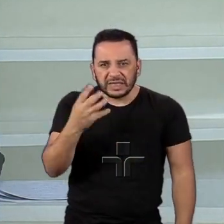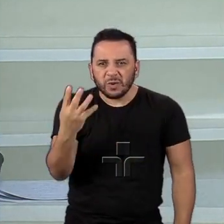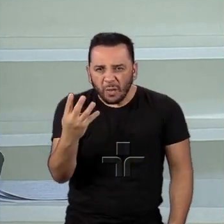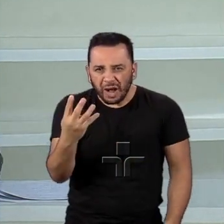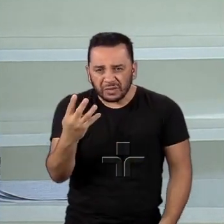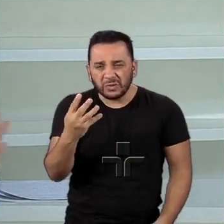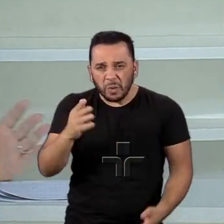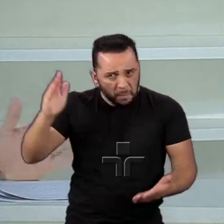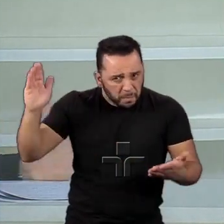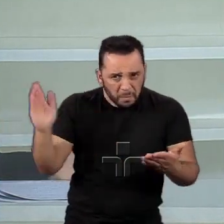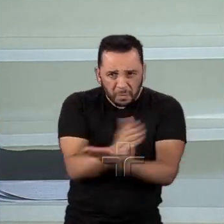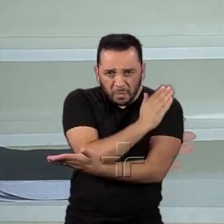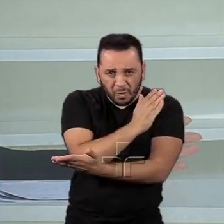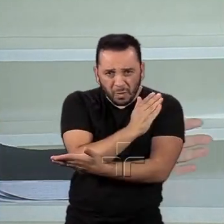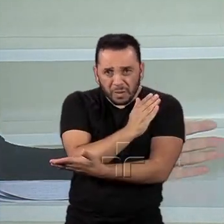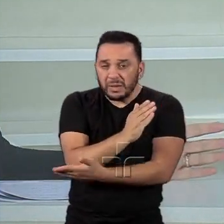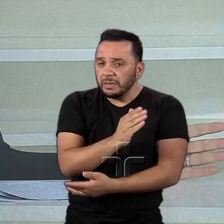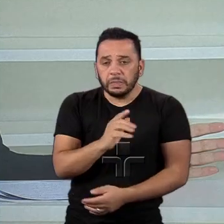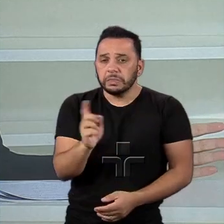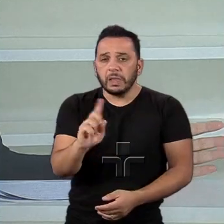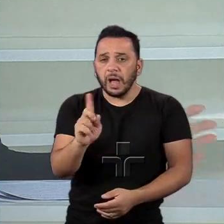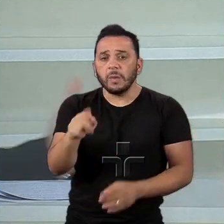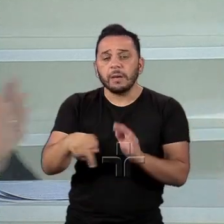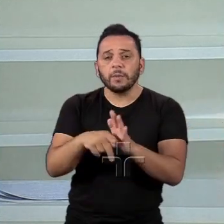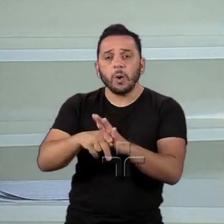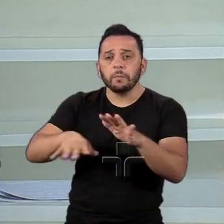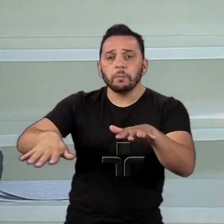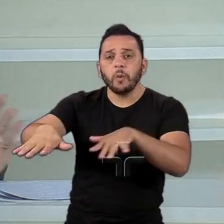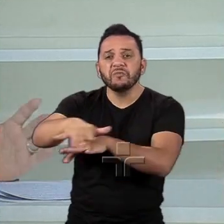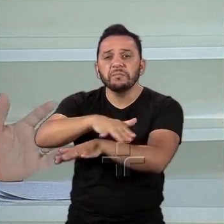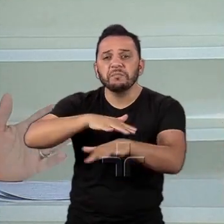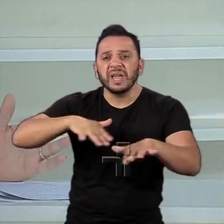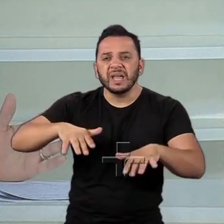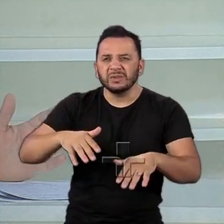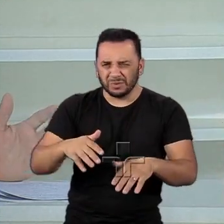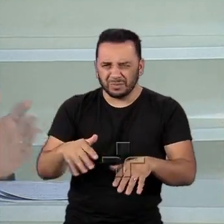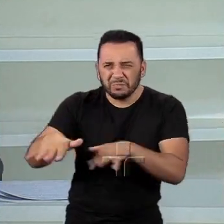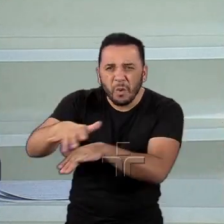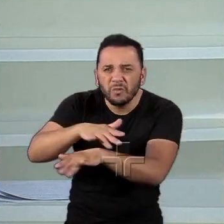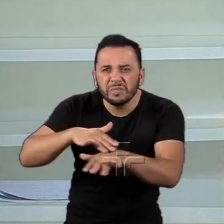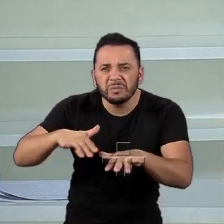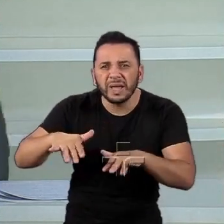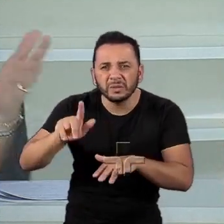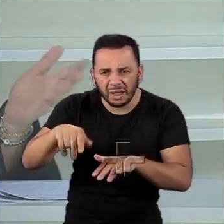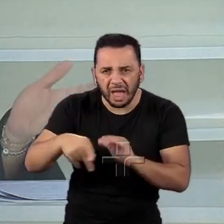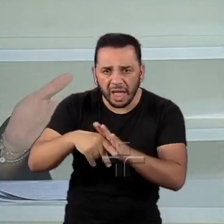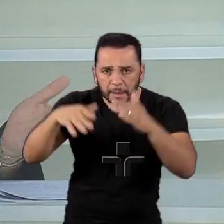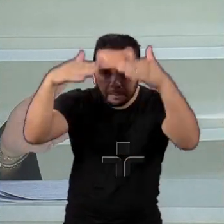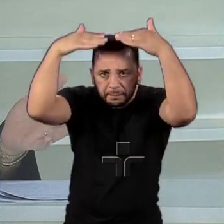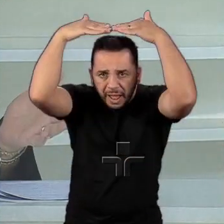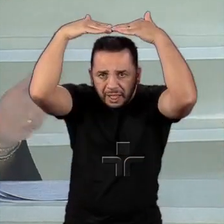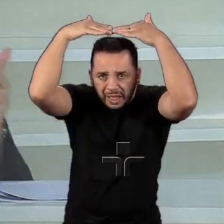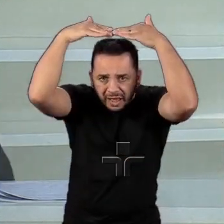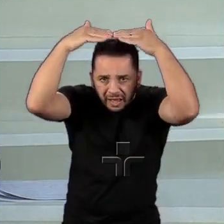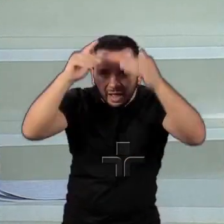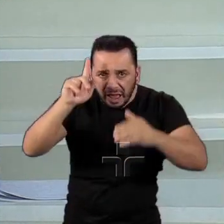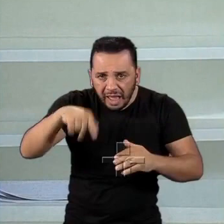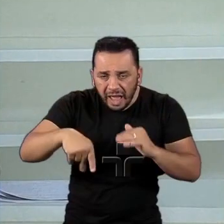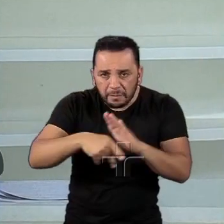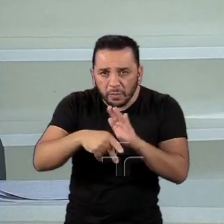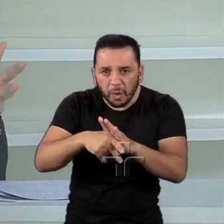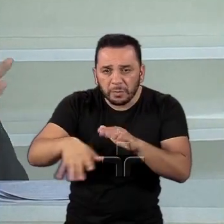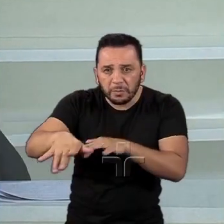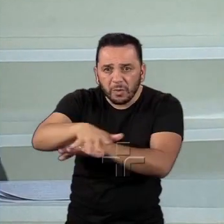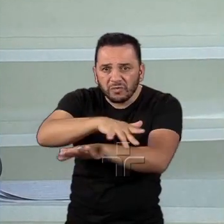movimento é esse. É um movimento de balé Bolshoi? Que tipo de movimento é esse? É um movimento cultural, aonde